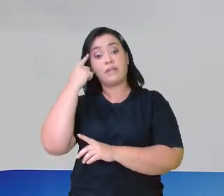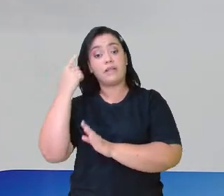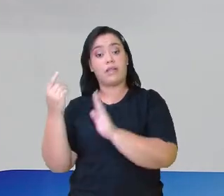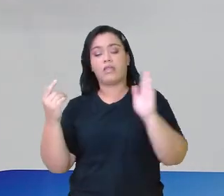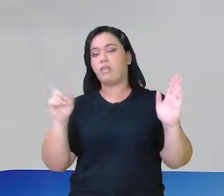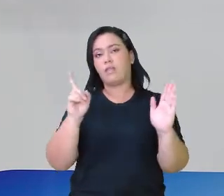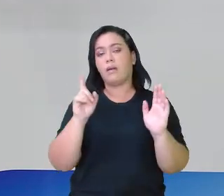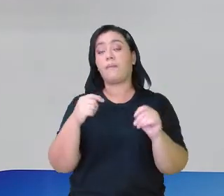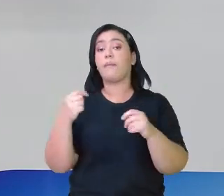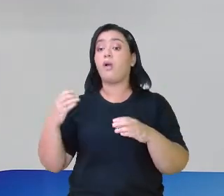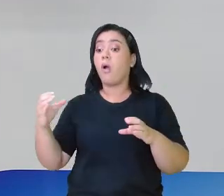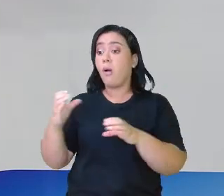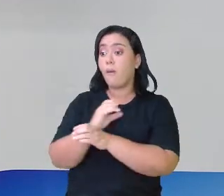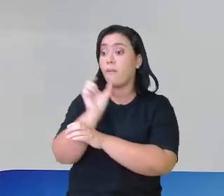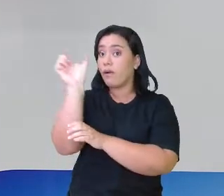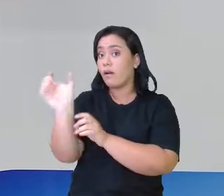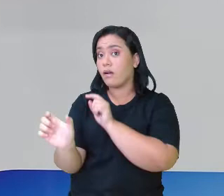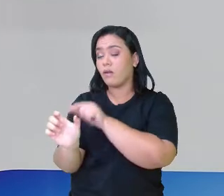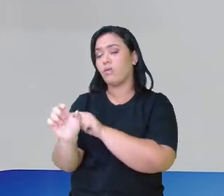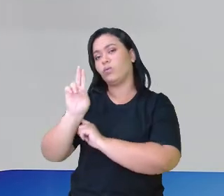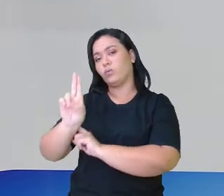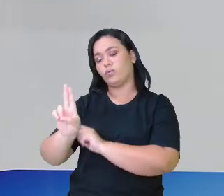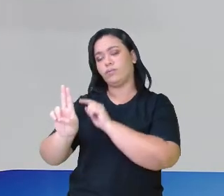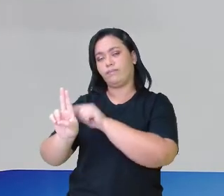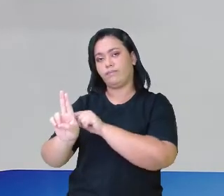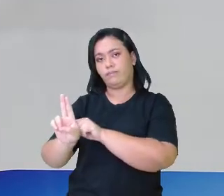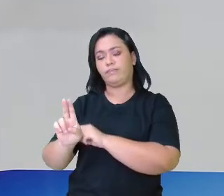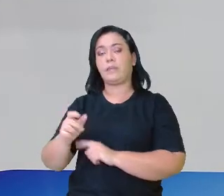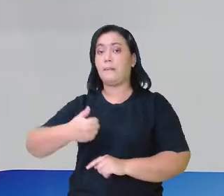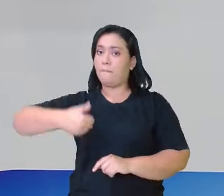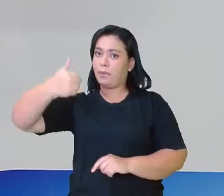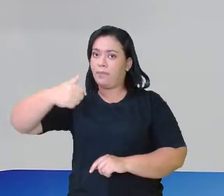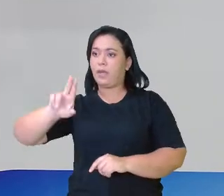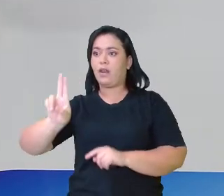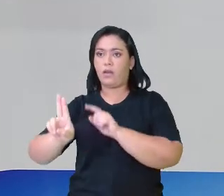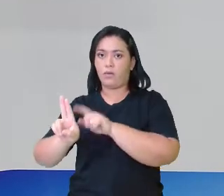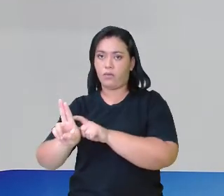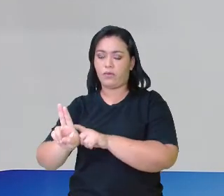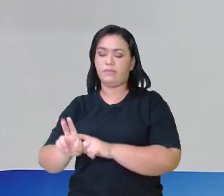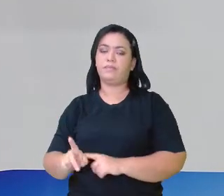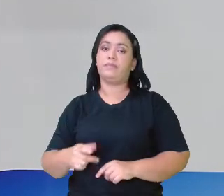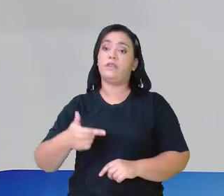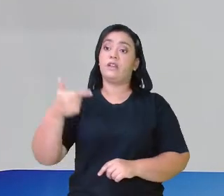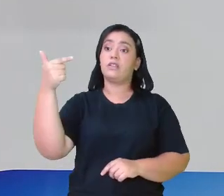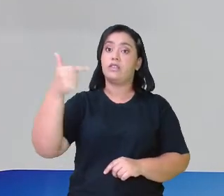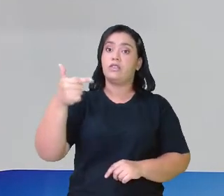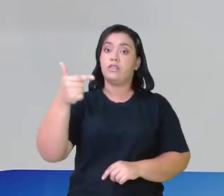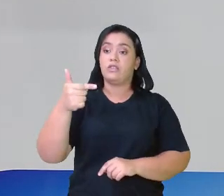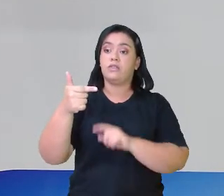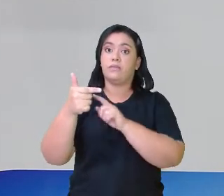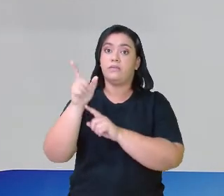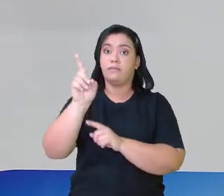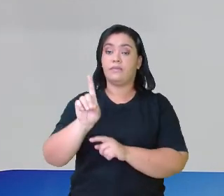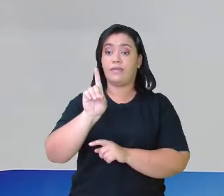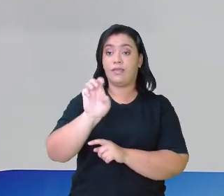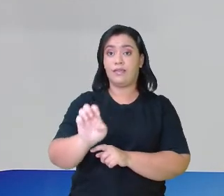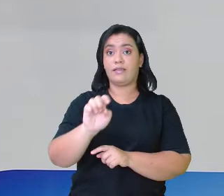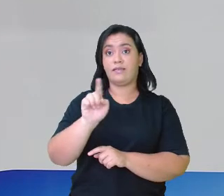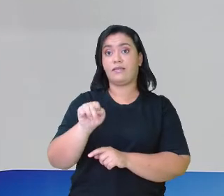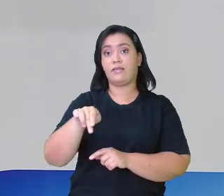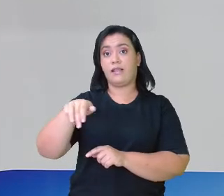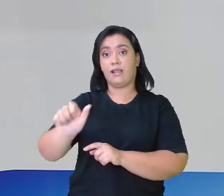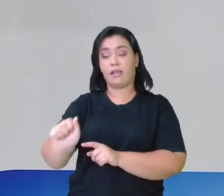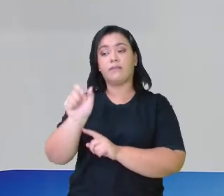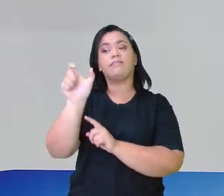esquece de completar a unidade. Então, ó, a primeira ordem é a ordem da unidade, a segunda ordem é a da dezena,